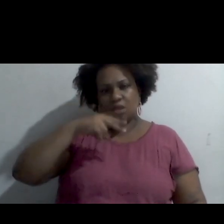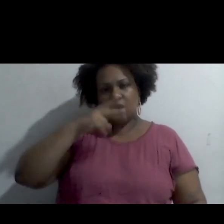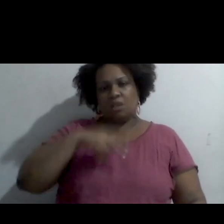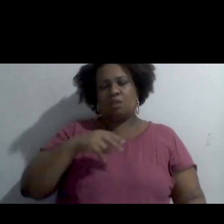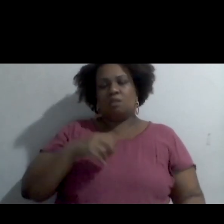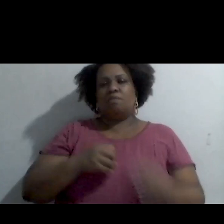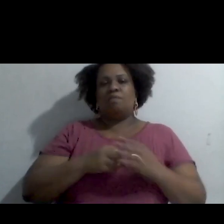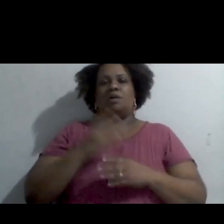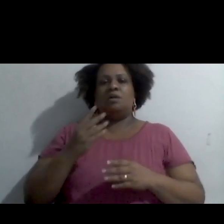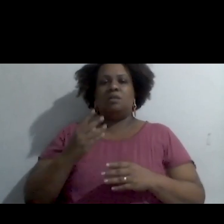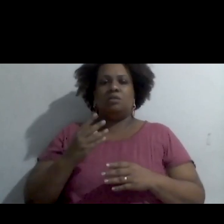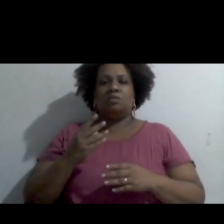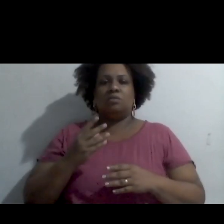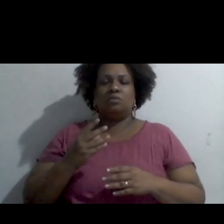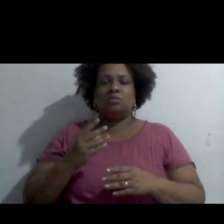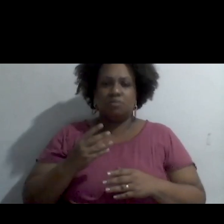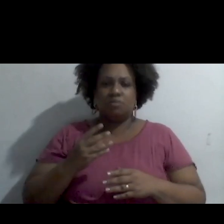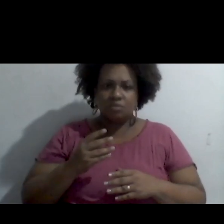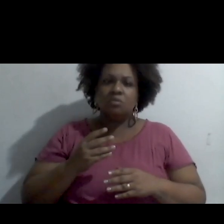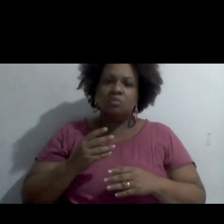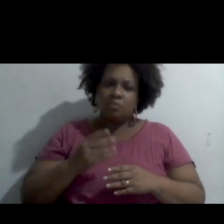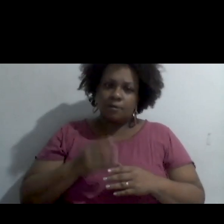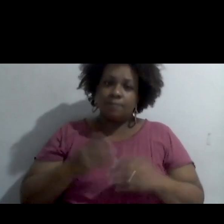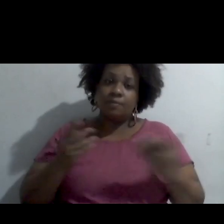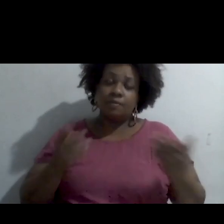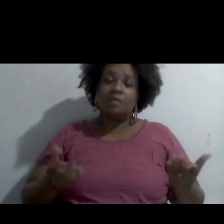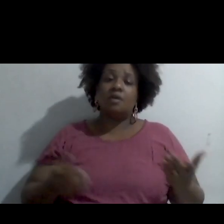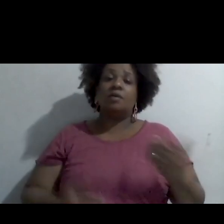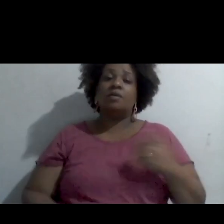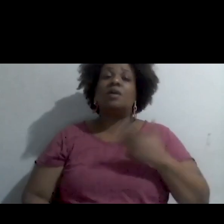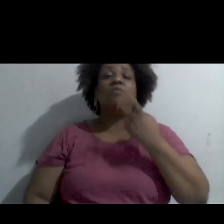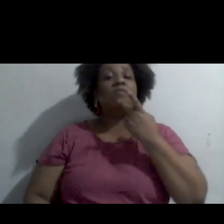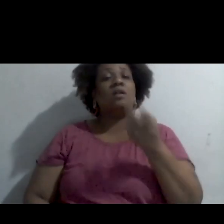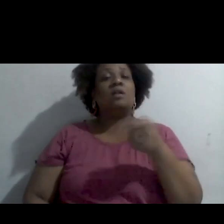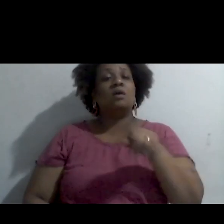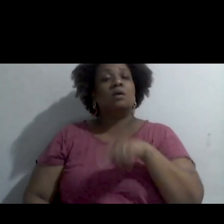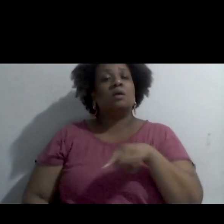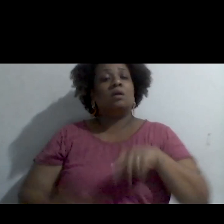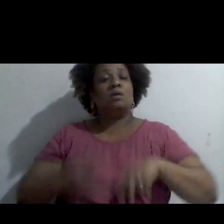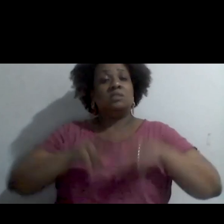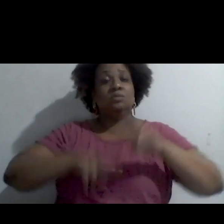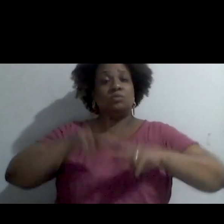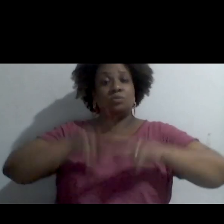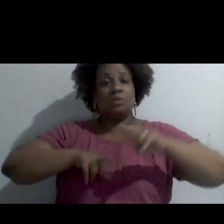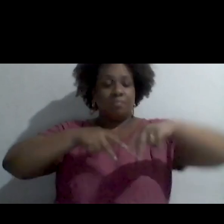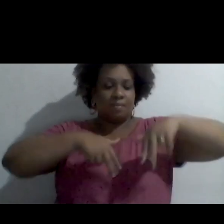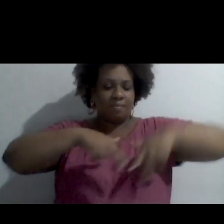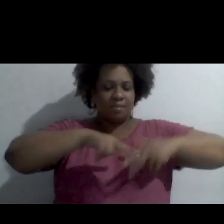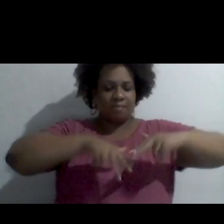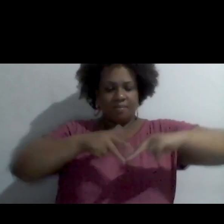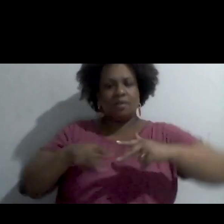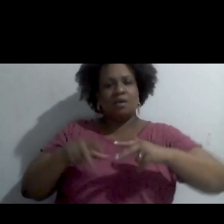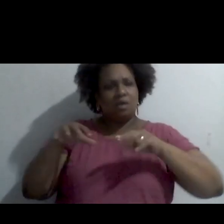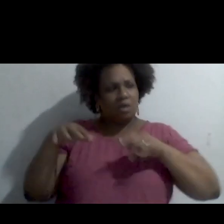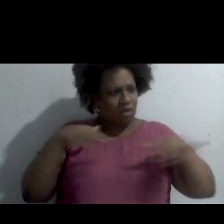conhecem, sou quadrilheira há 29 anos, então o que eu gostaria de dizer aqui é que as quadrilhas elas precisam ser vistas como grupos de